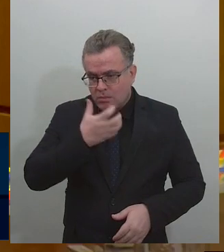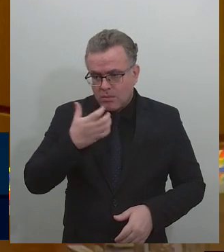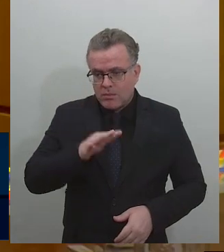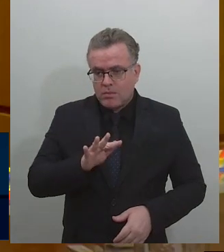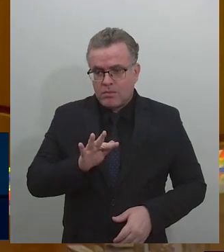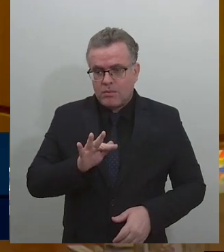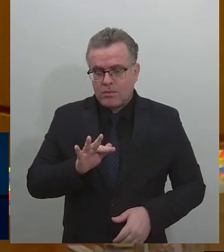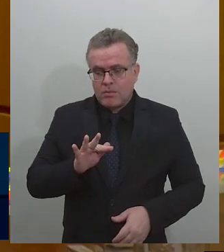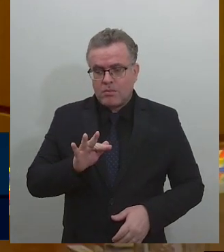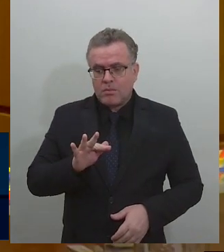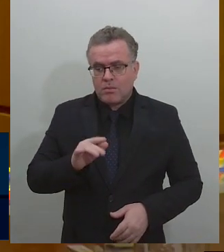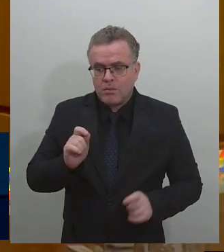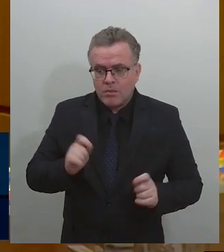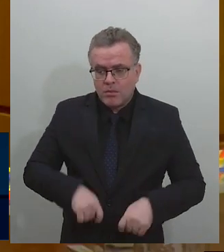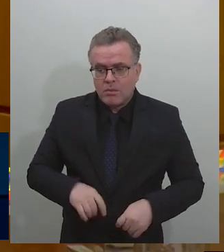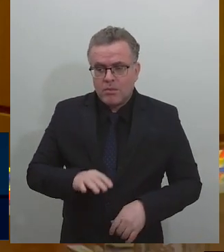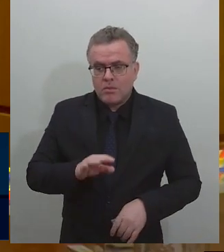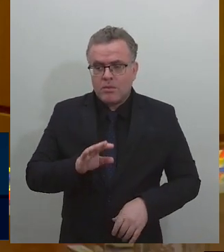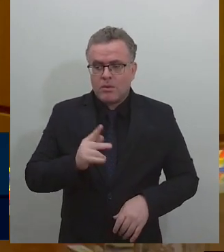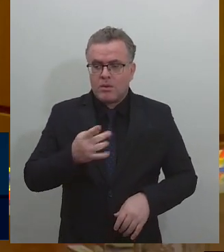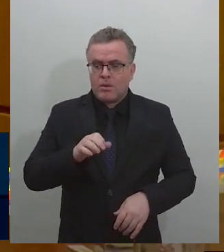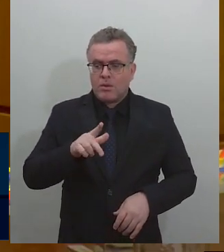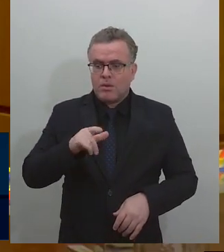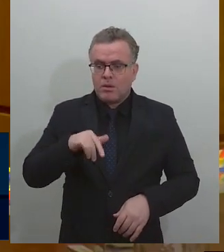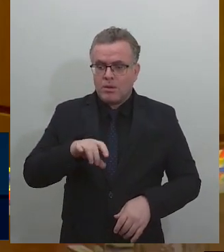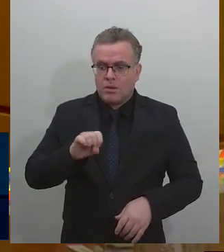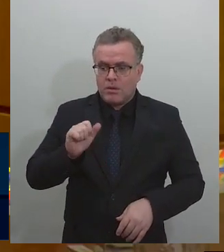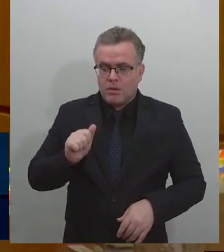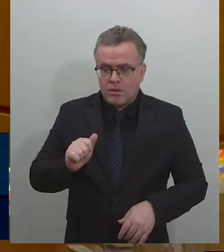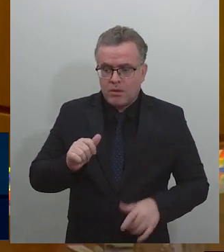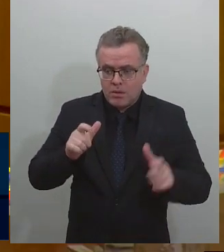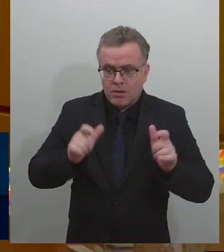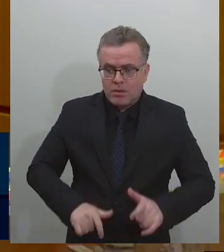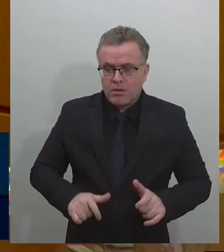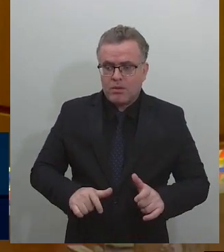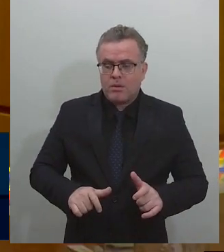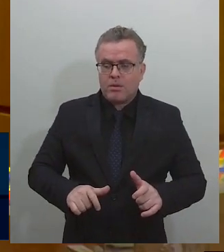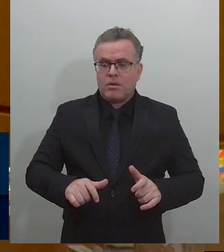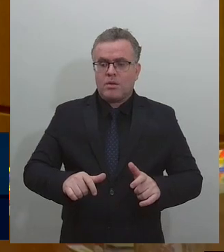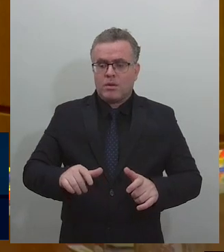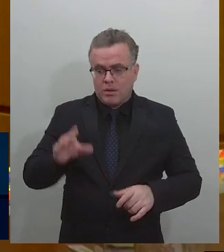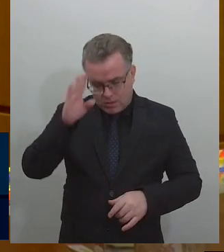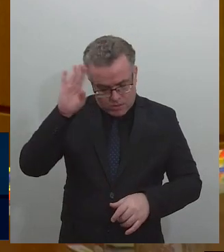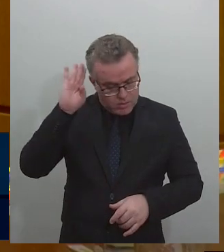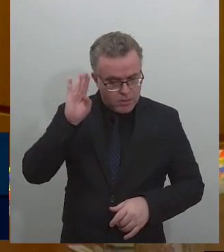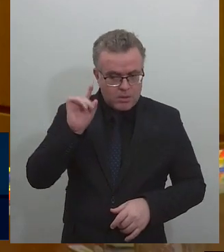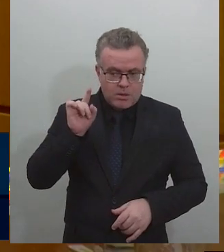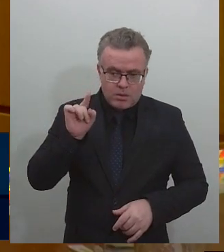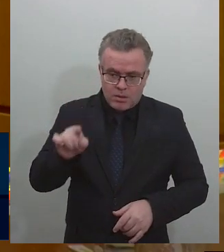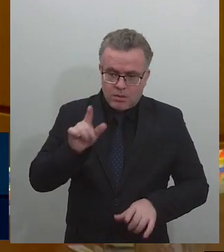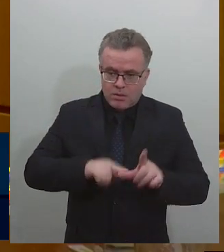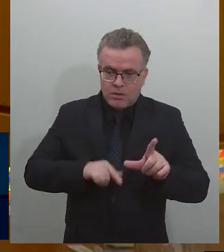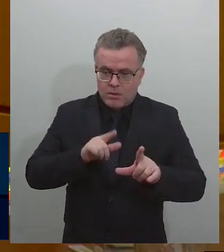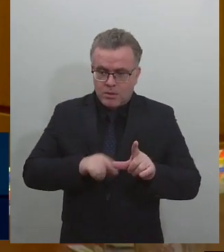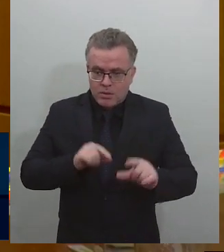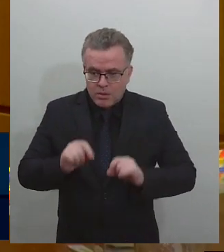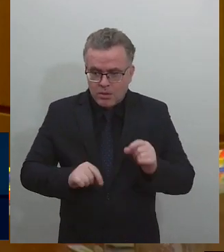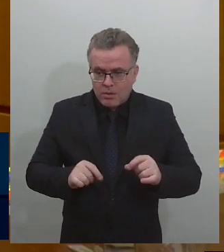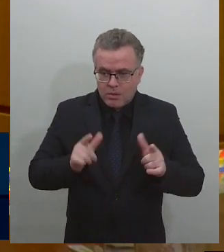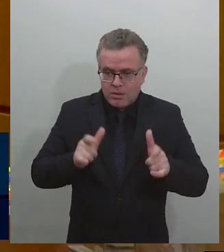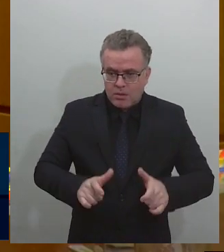na Academia Brasileira de Letras. E lá eu fiquei sabendo que o prédio lá da ABL, da